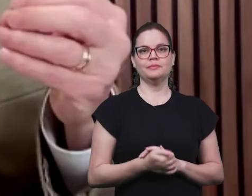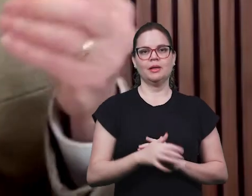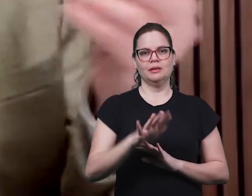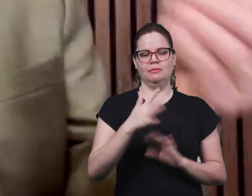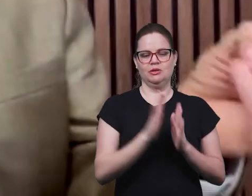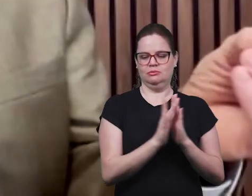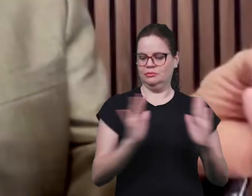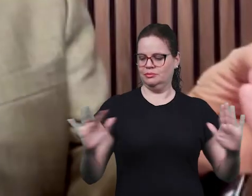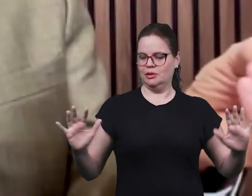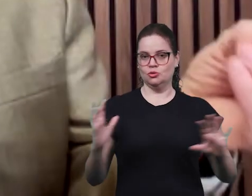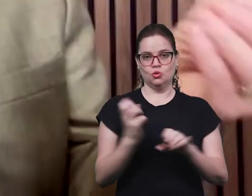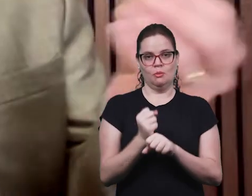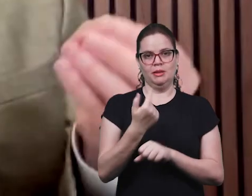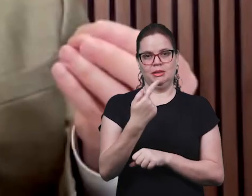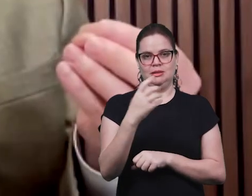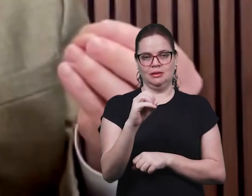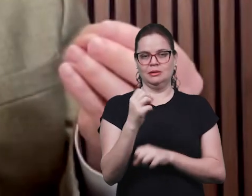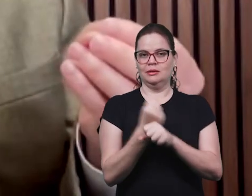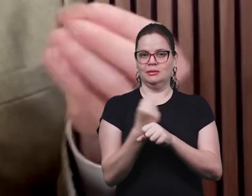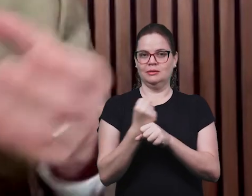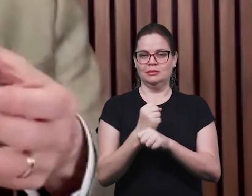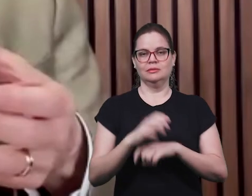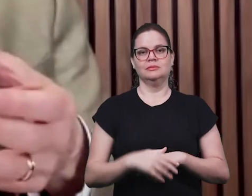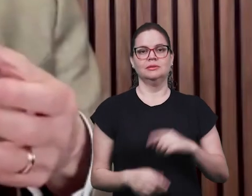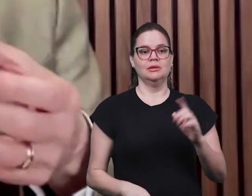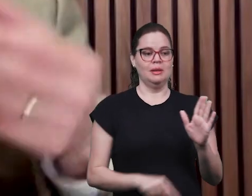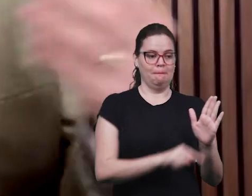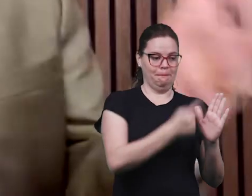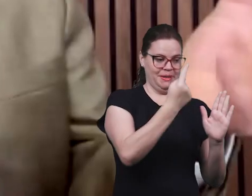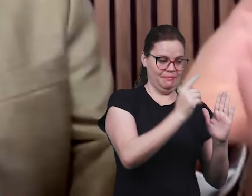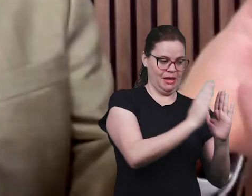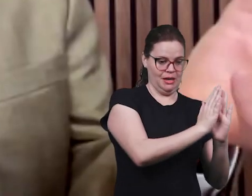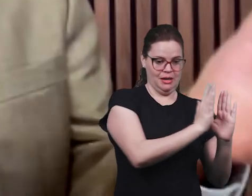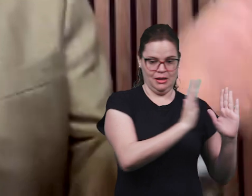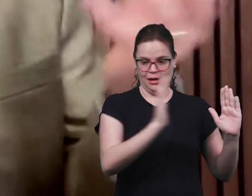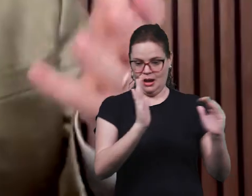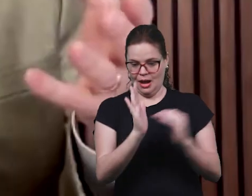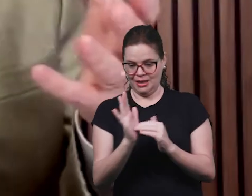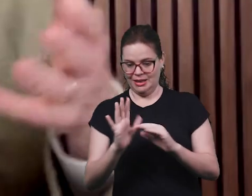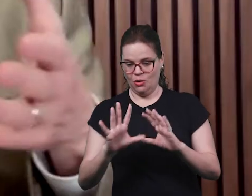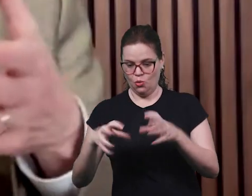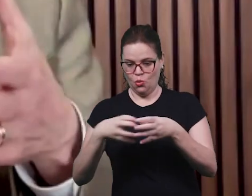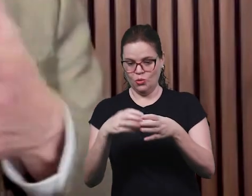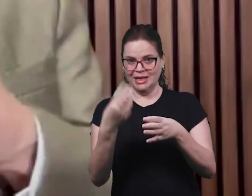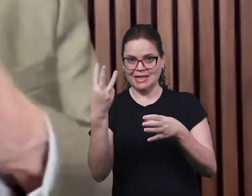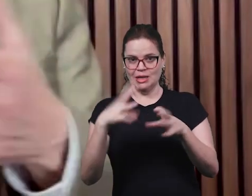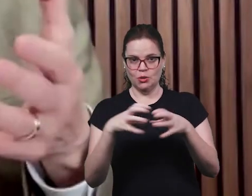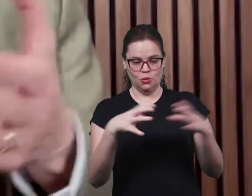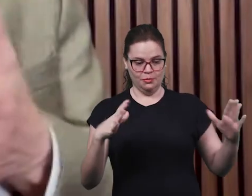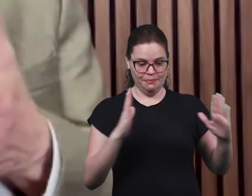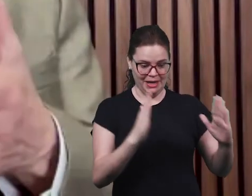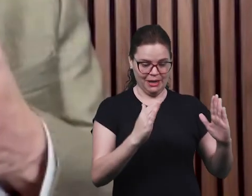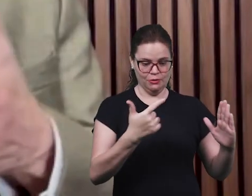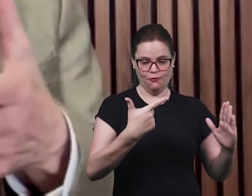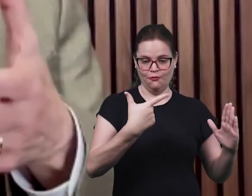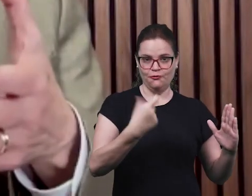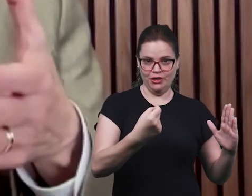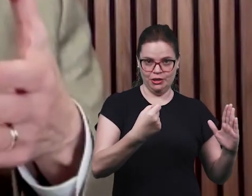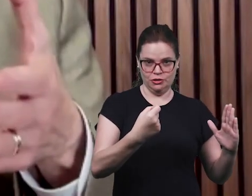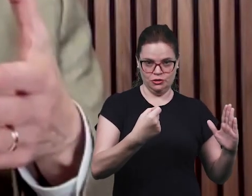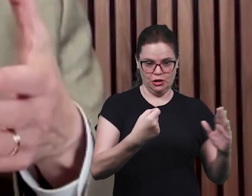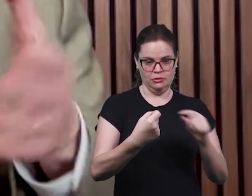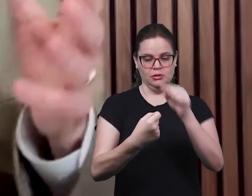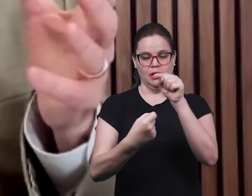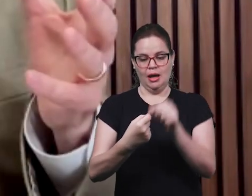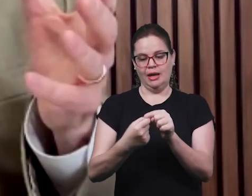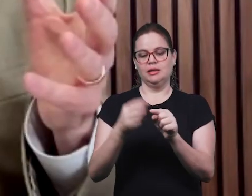anos. Da primeira leva à última, são 20 anos, e da ordem de Ciro à reconstrução do templo, são 20